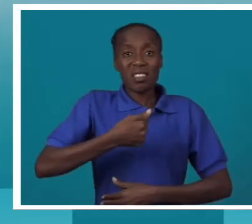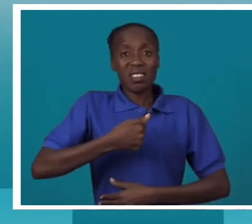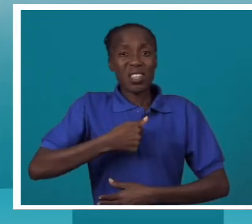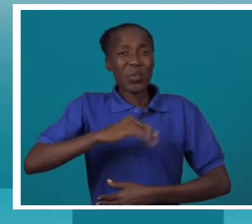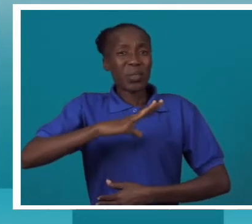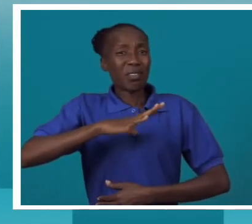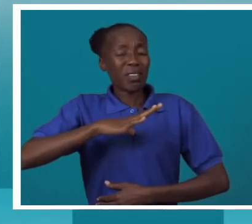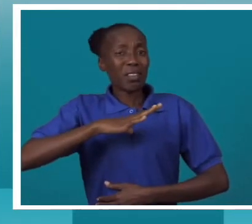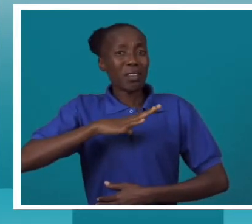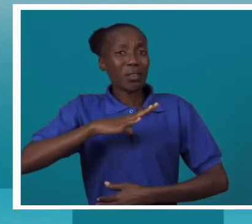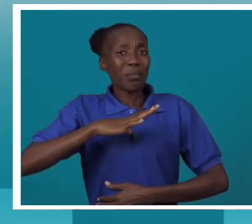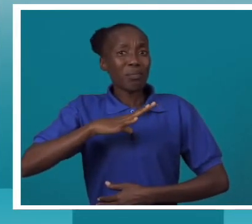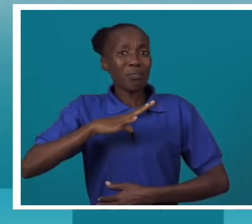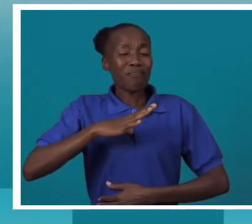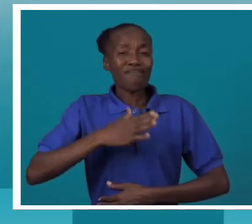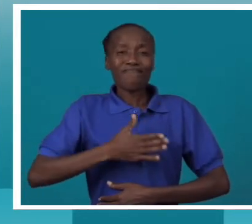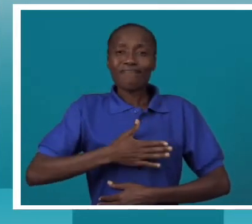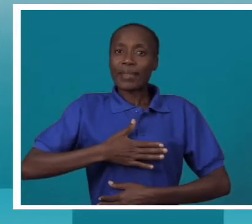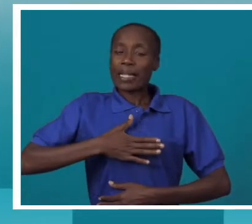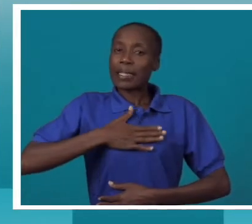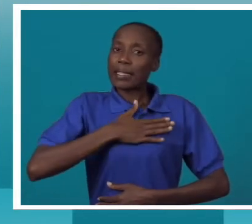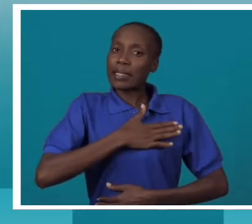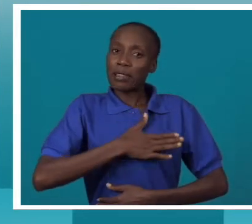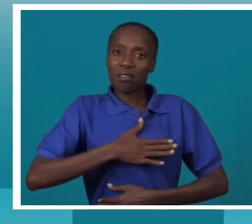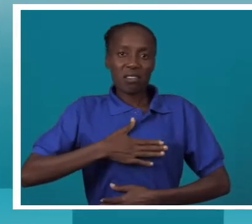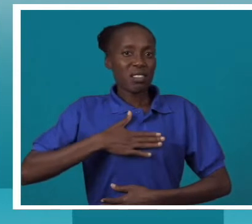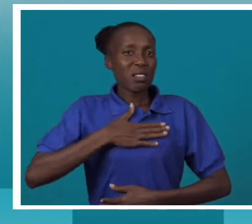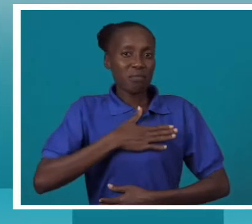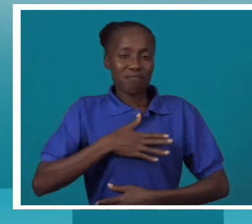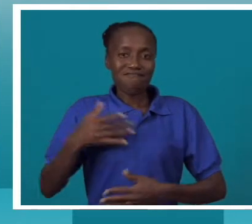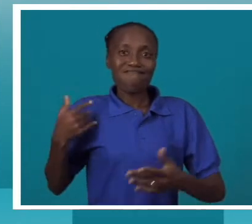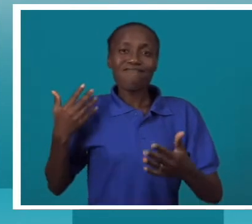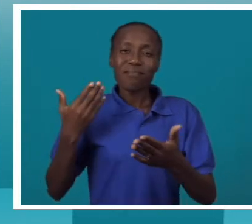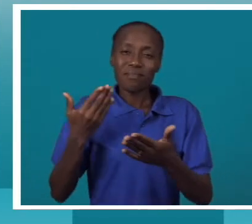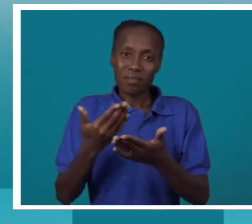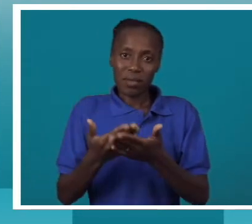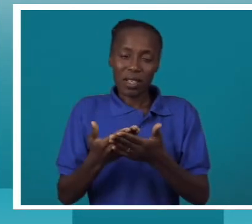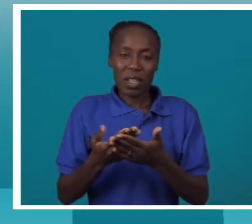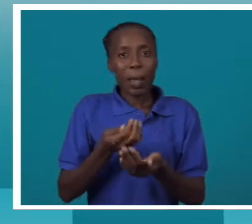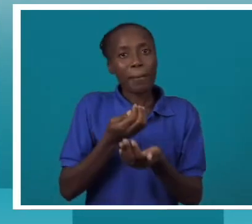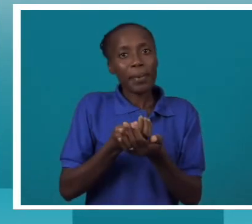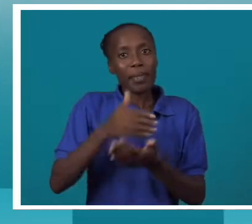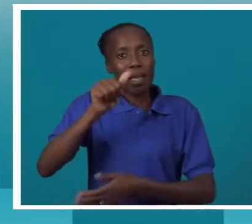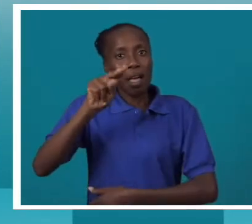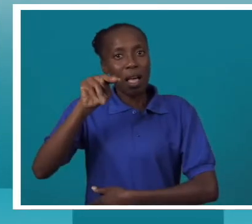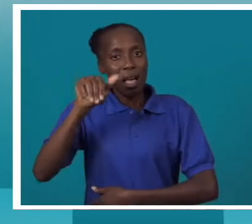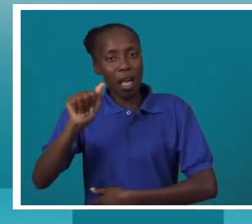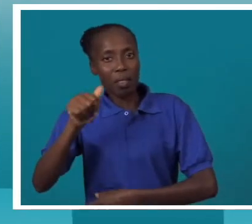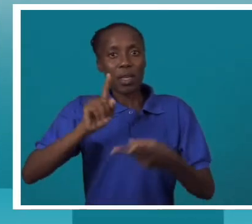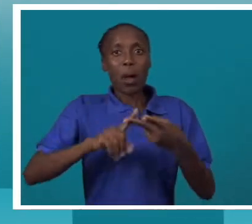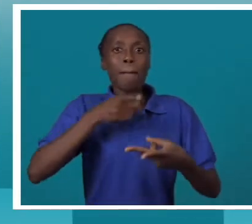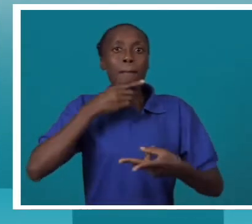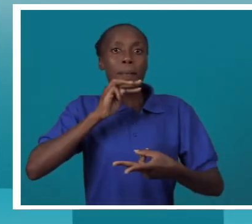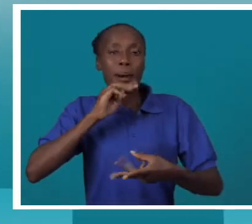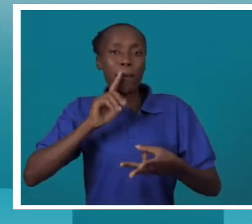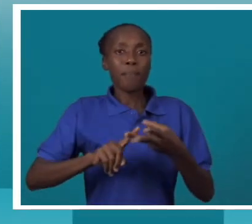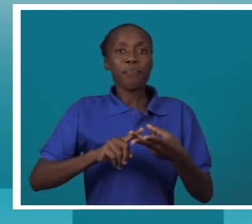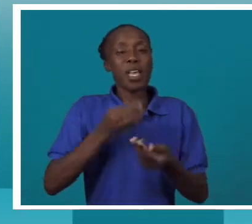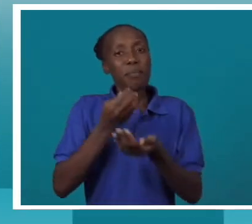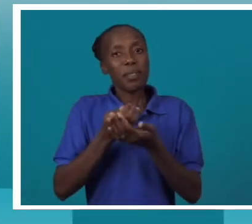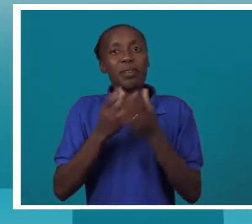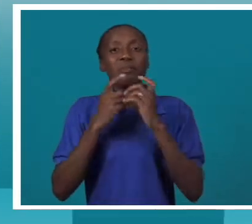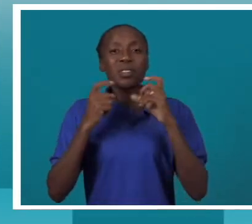E acho que eu tenho este perdão eterno para pedir à ama, para